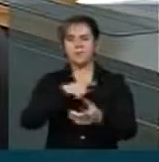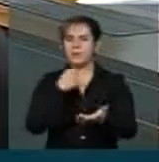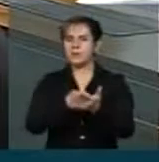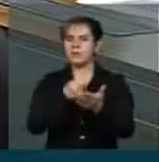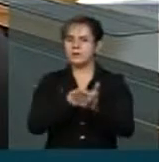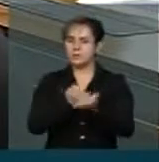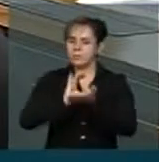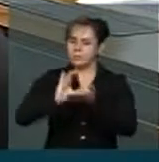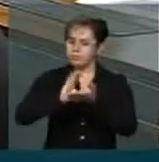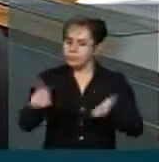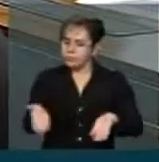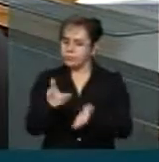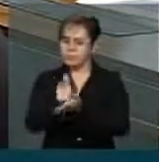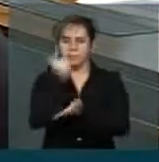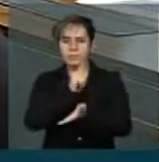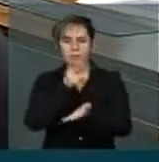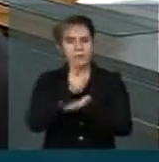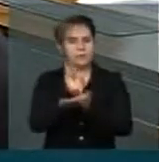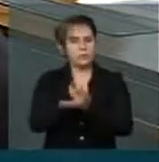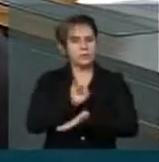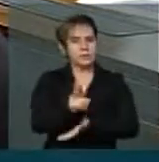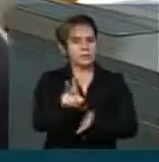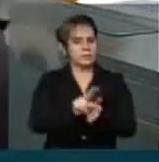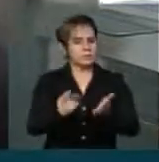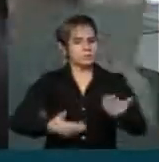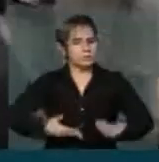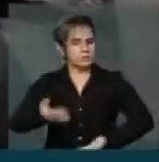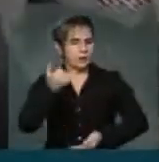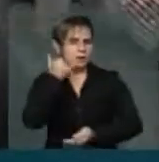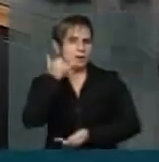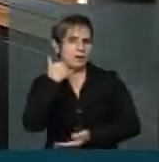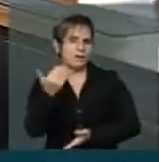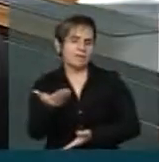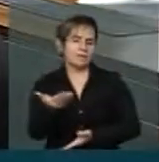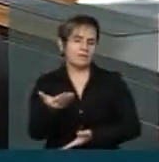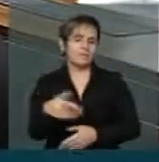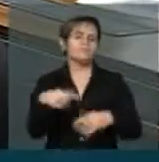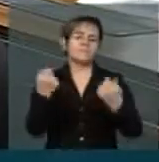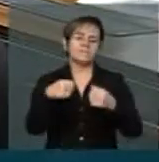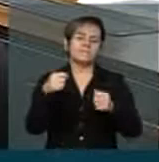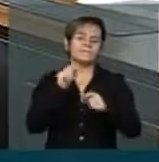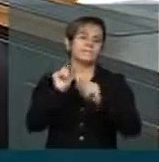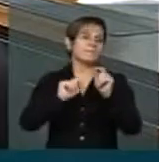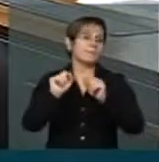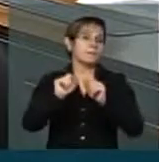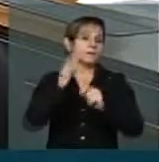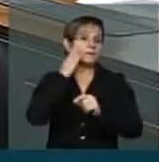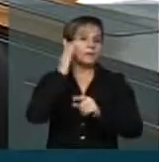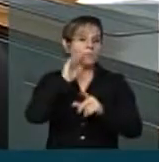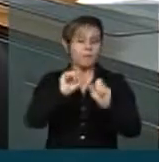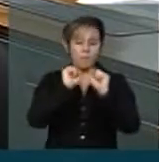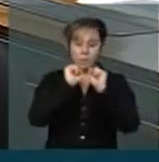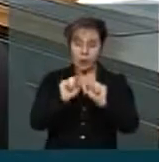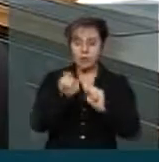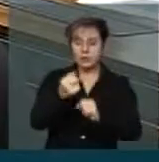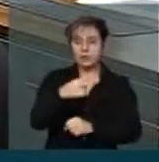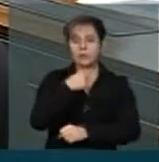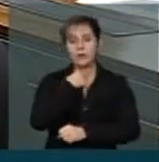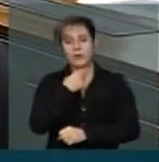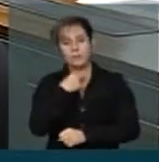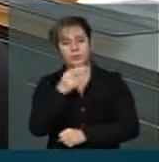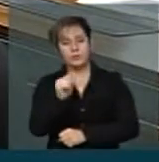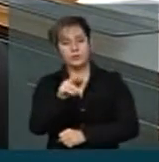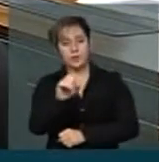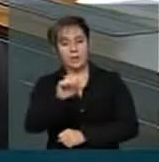investir para manter esse serviço. Então, é importante que a gente possa aqui balizar o que pode fazer a Anatel, o que nós